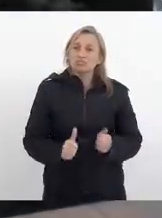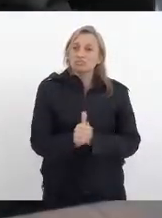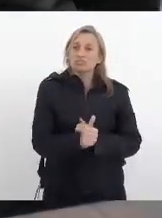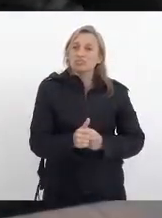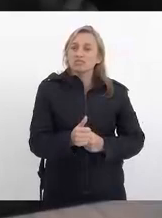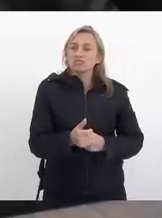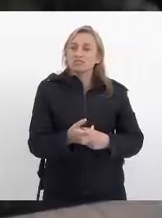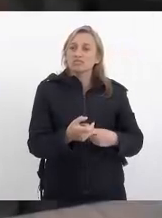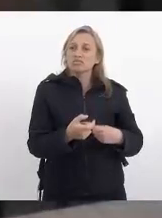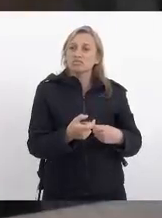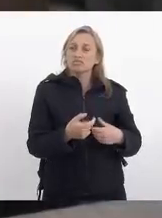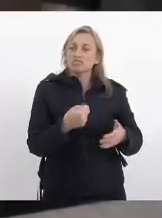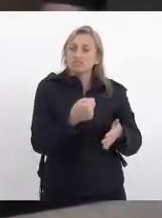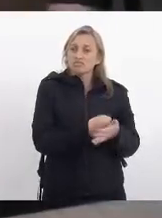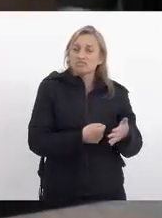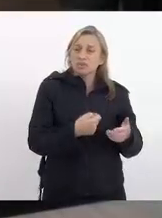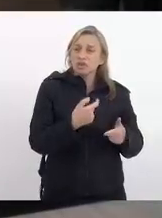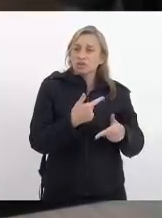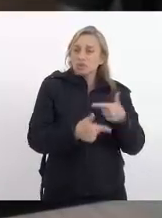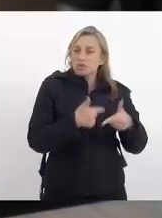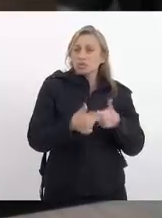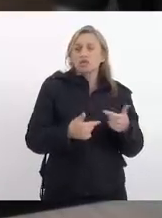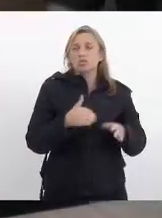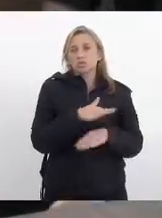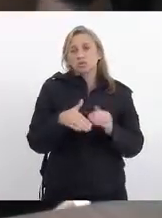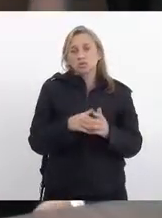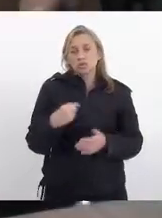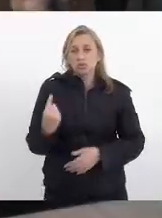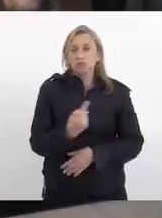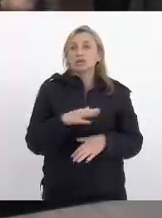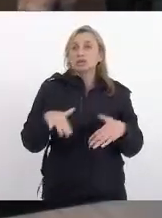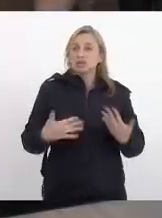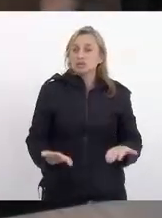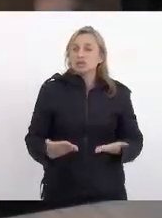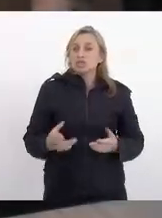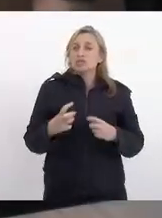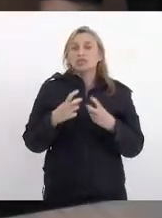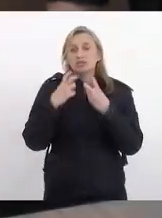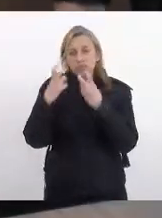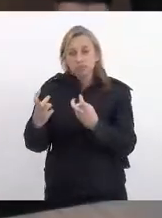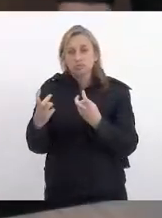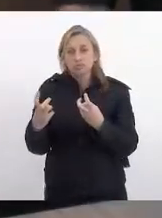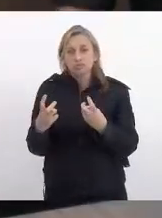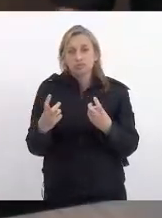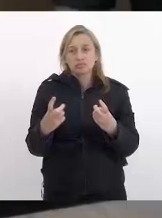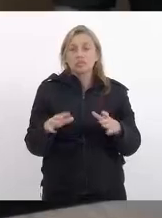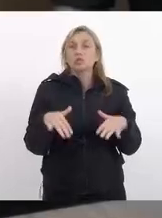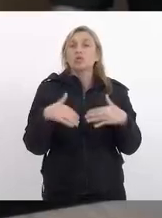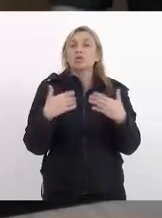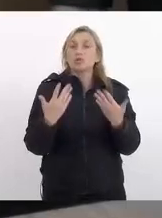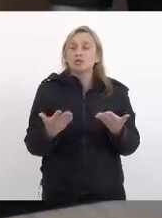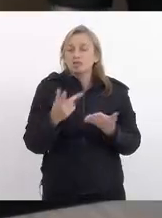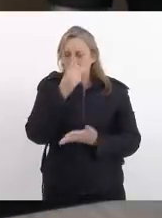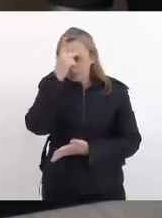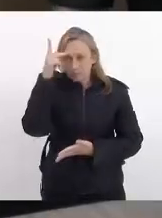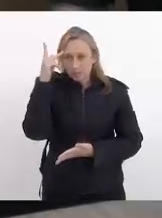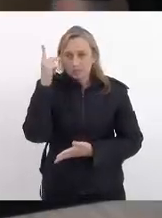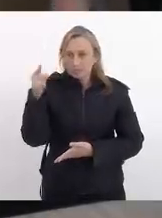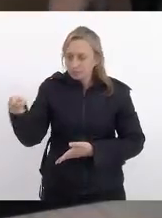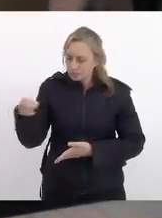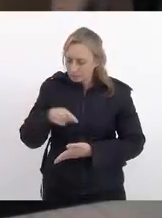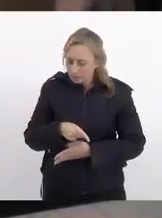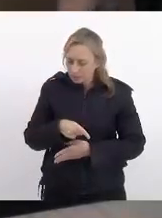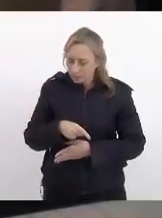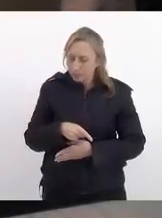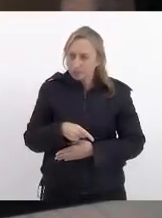frente de batalha Marcelo de lutando por todos nós então fica aqui o meu clamor para quando as pessoas querem